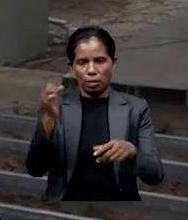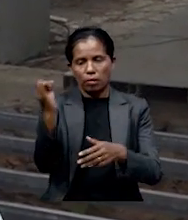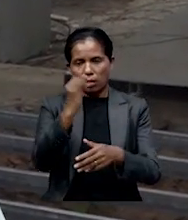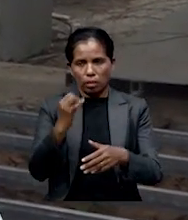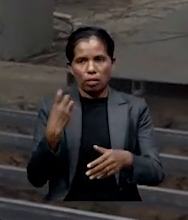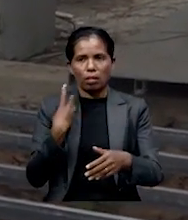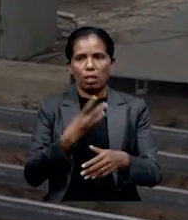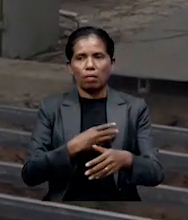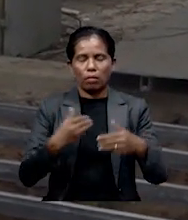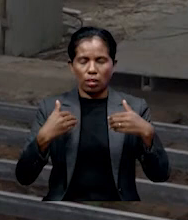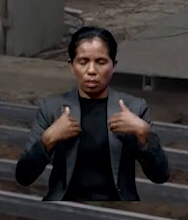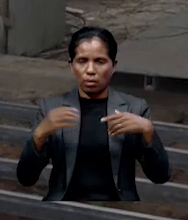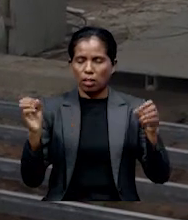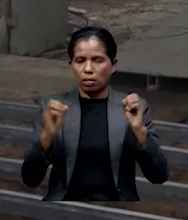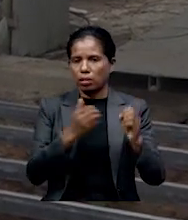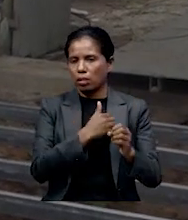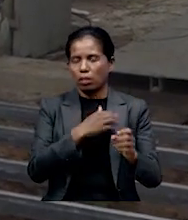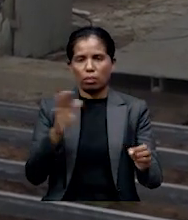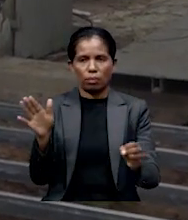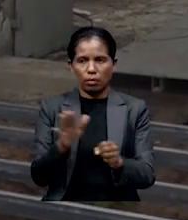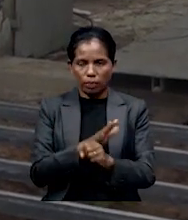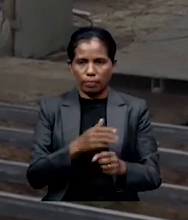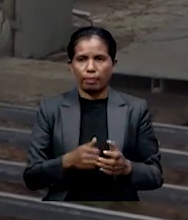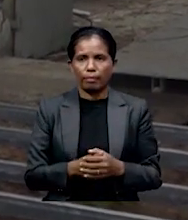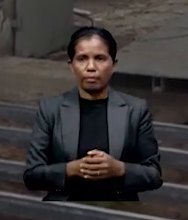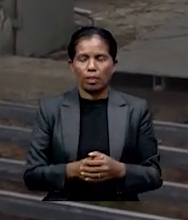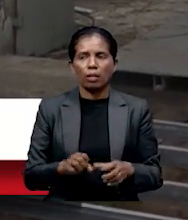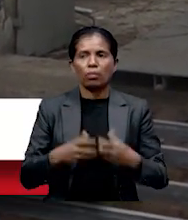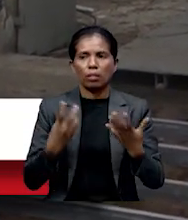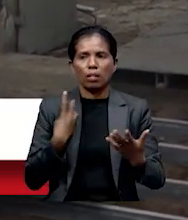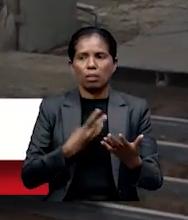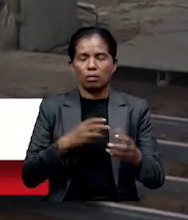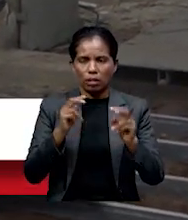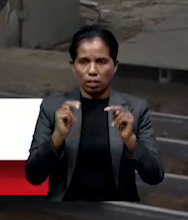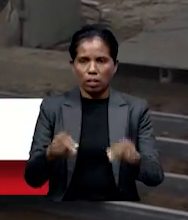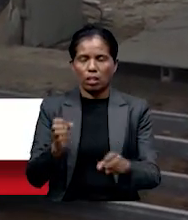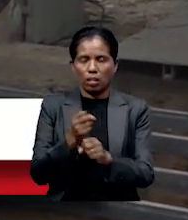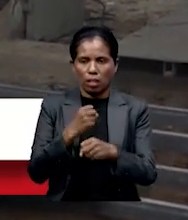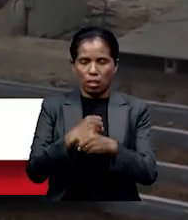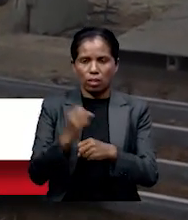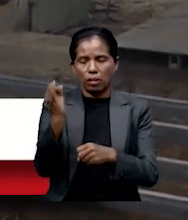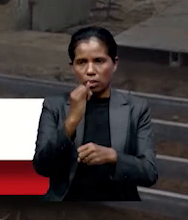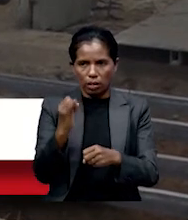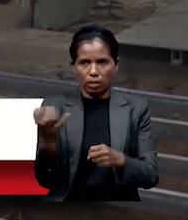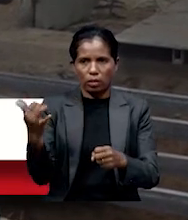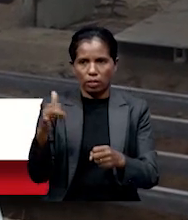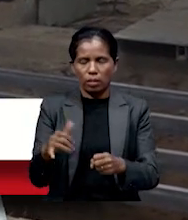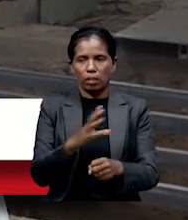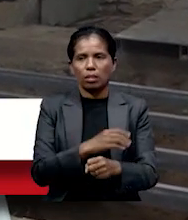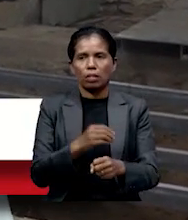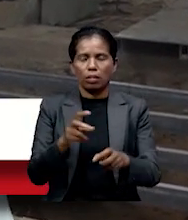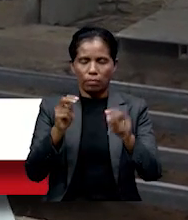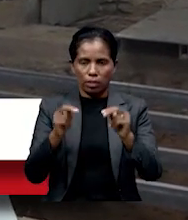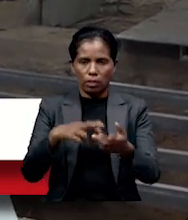ia, desenho incompleto. Mas é incompleto, então não sabe ami tem hal fal de hadia fal desenho ser né, se hadia desenho precisa